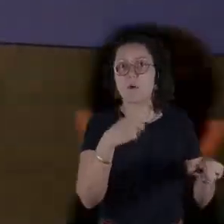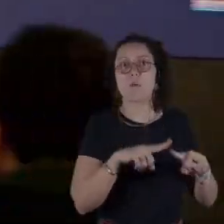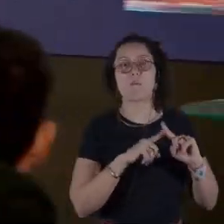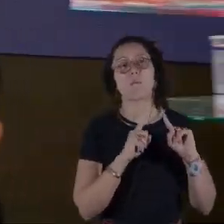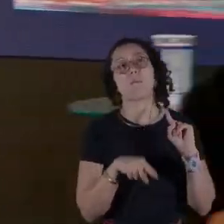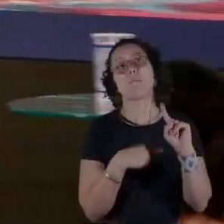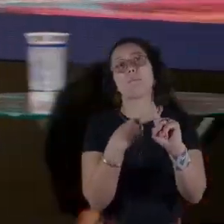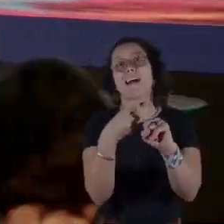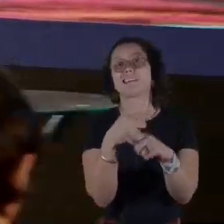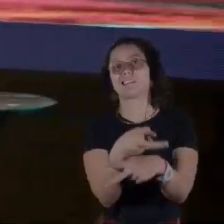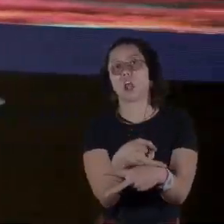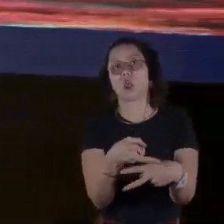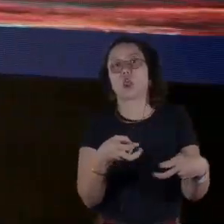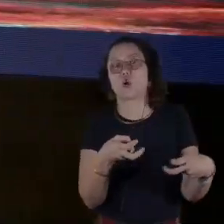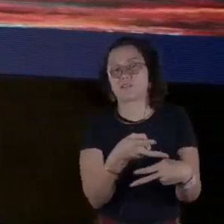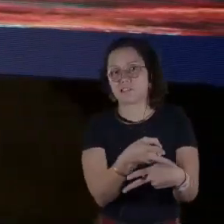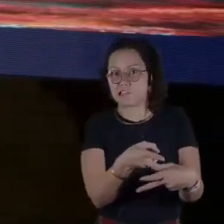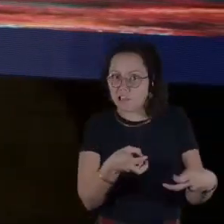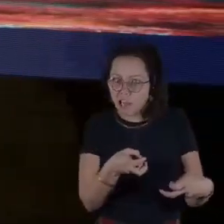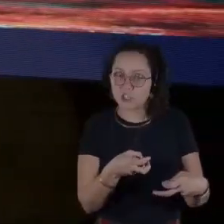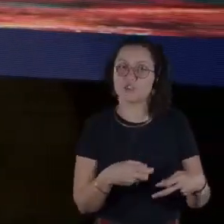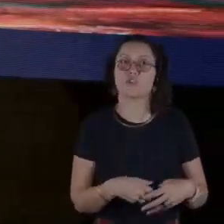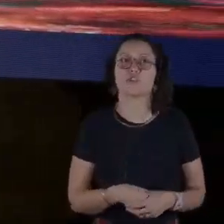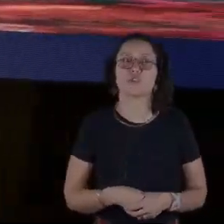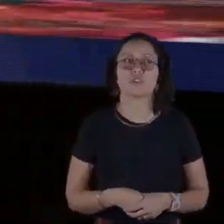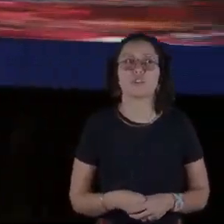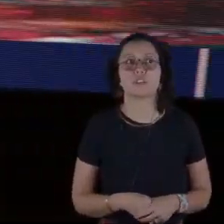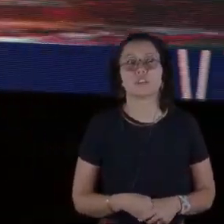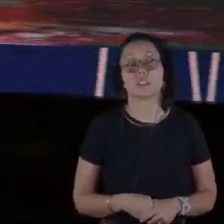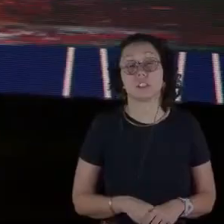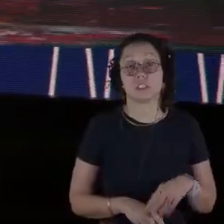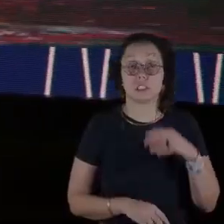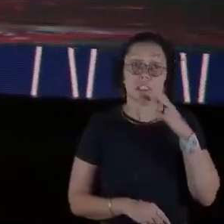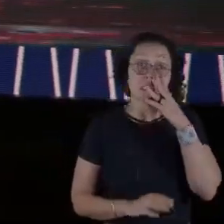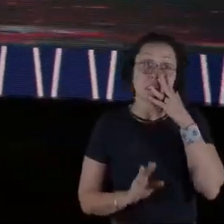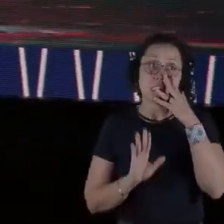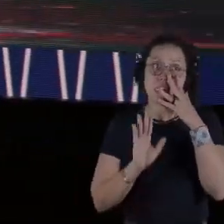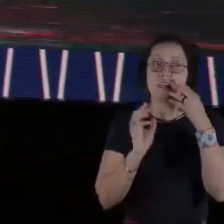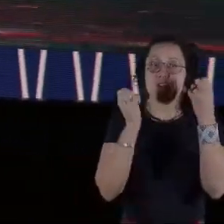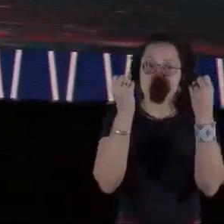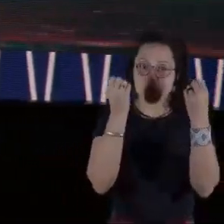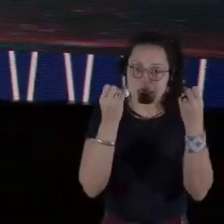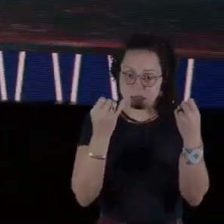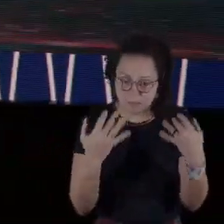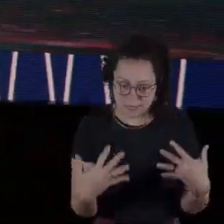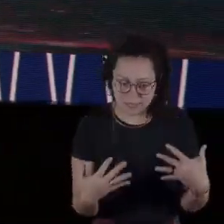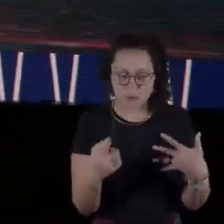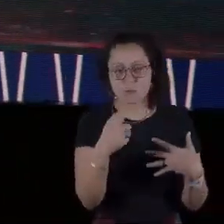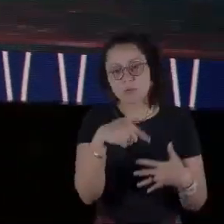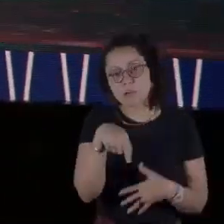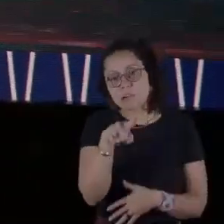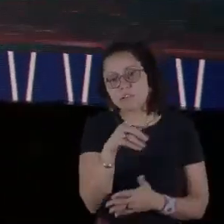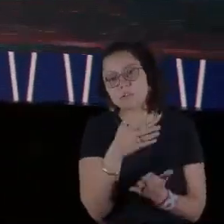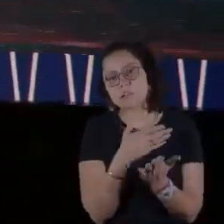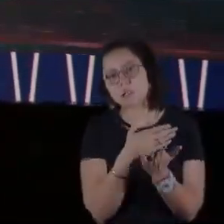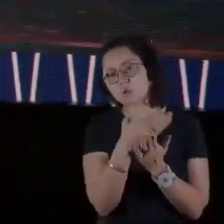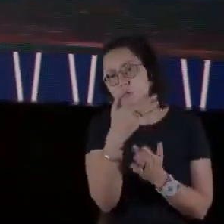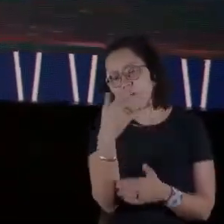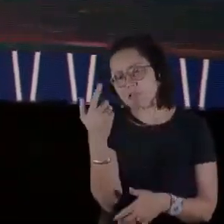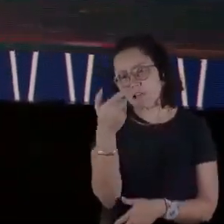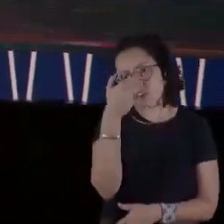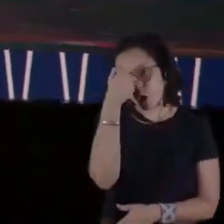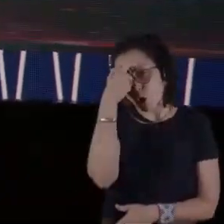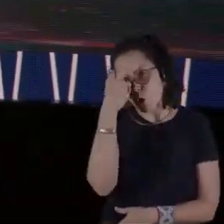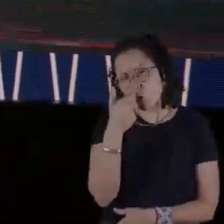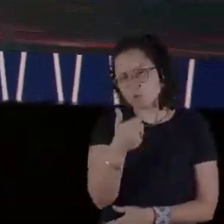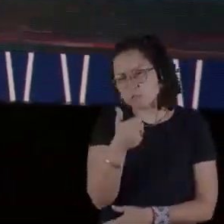valproato. Eu vou colocando essas para que vocês comecem a tomar consciência de que